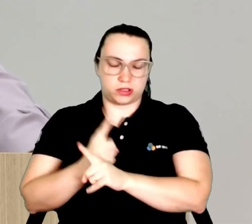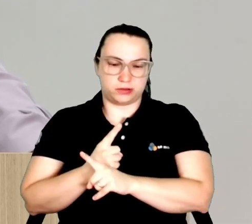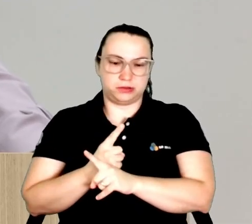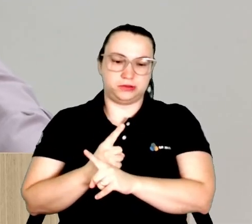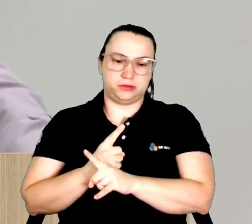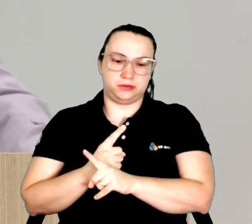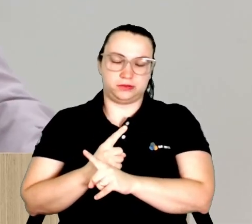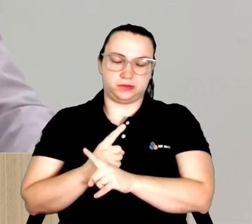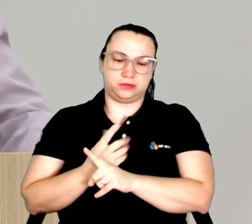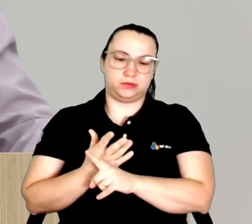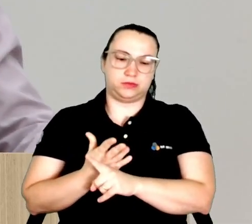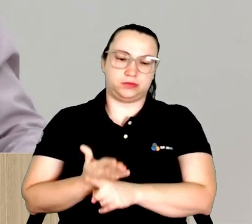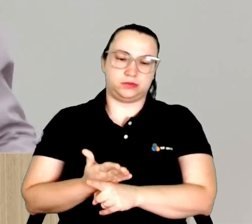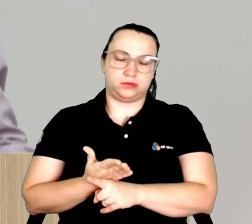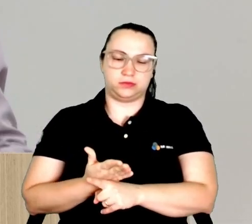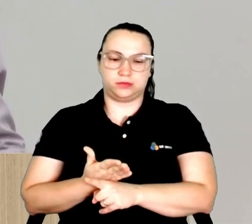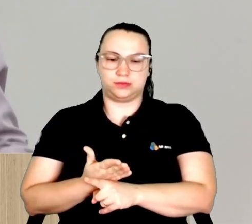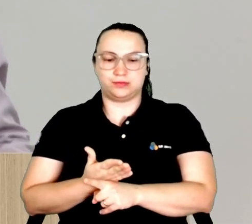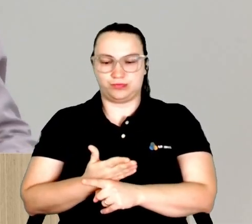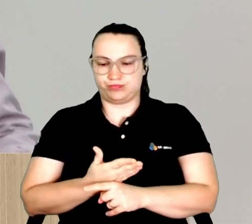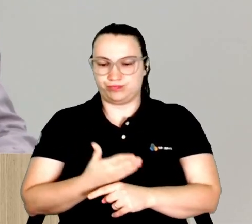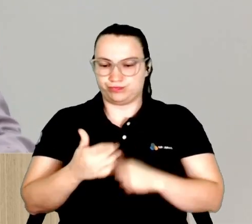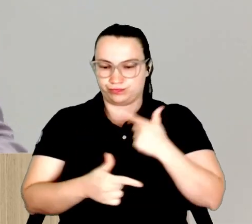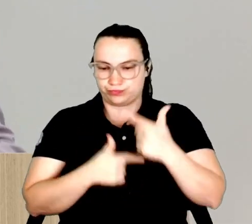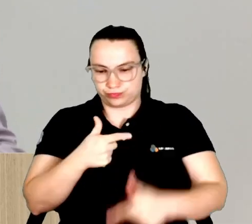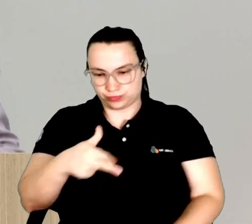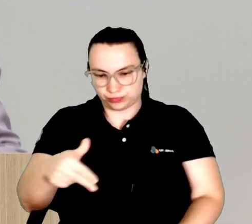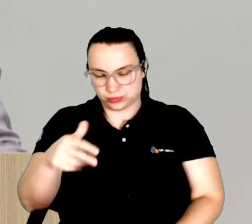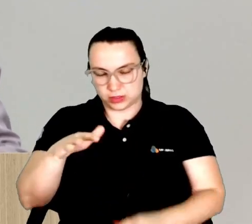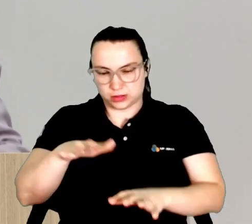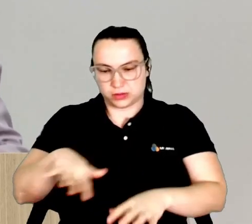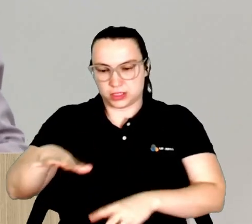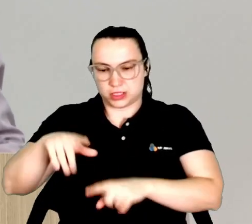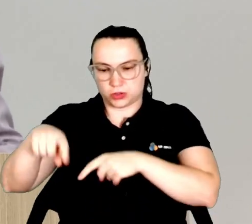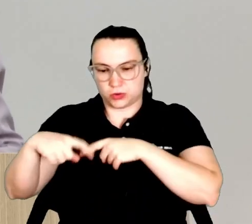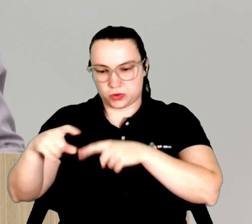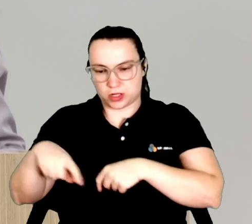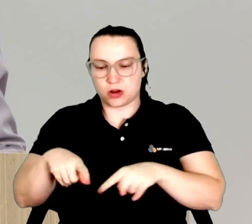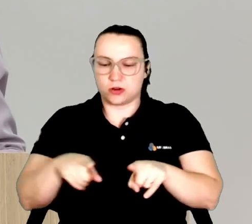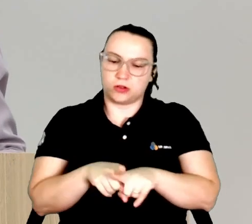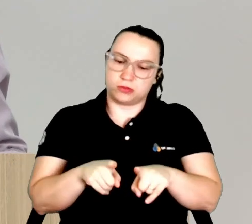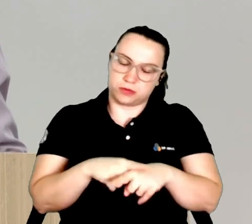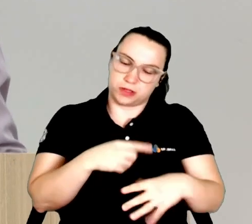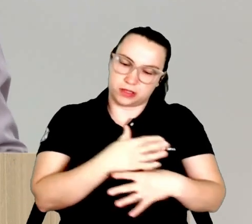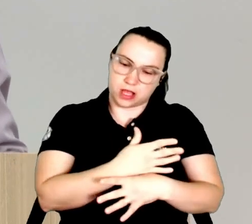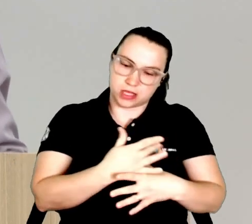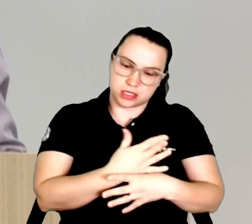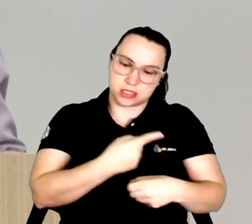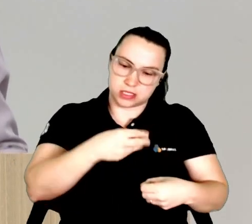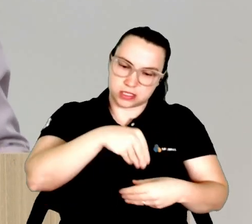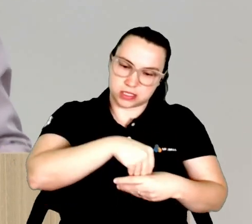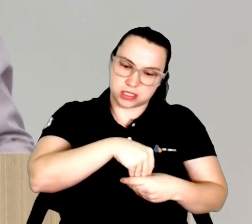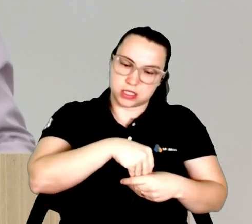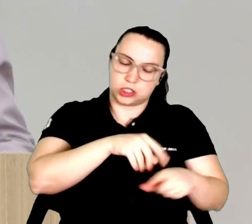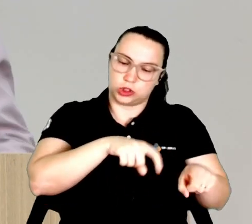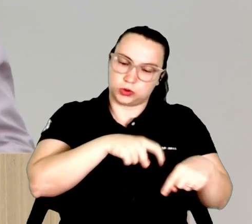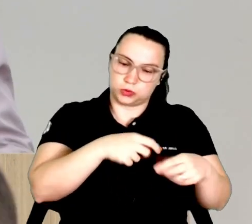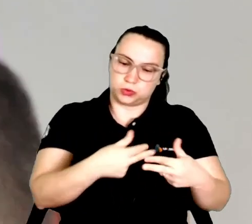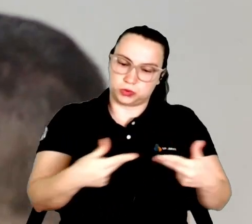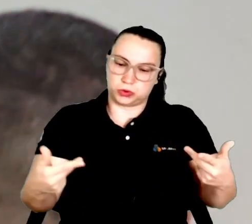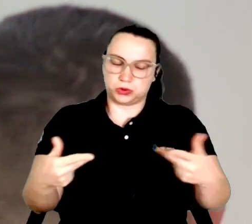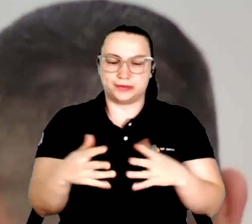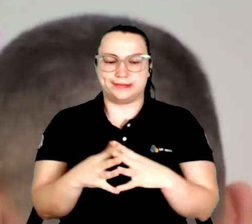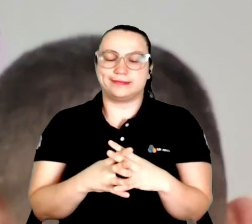aí a nossa andada, tanto na área rural como também na área aí da agricultura, né, da